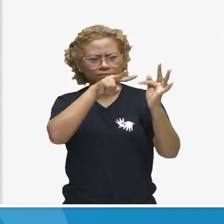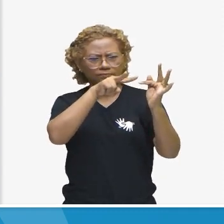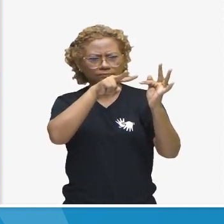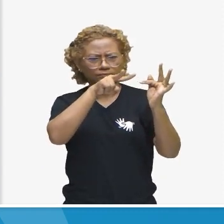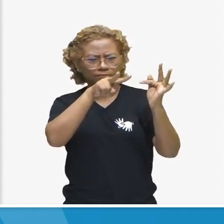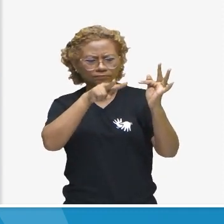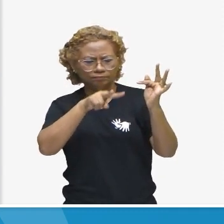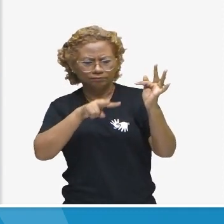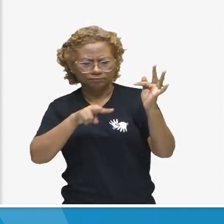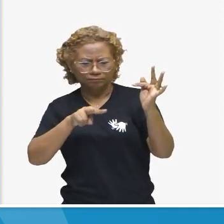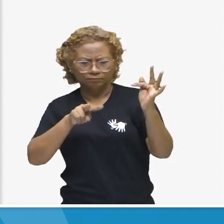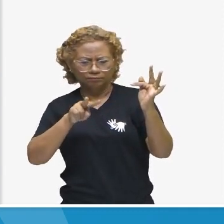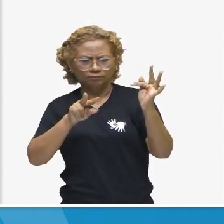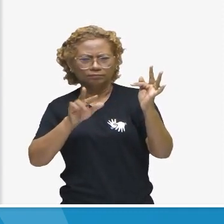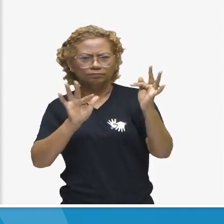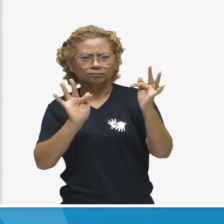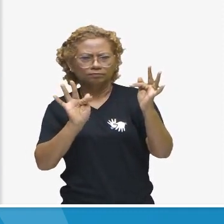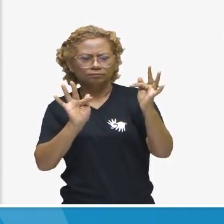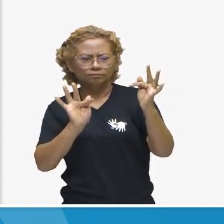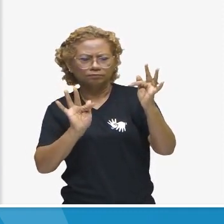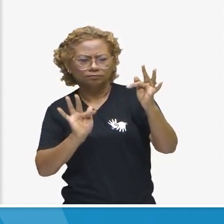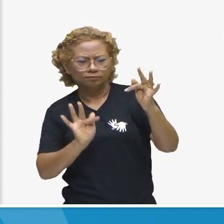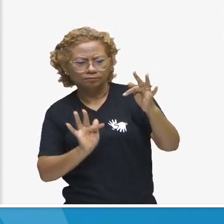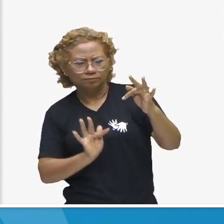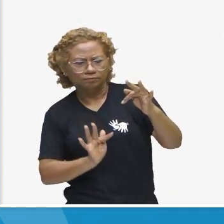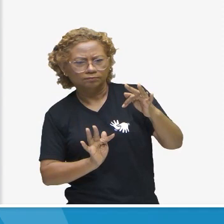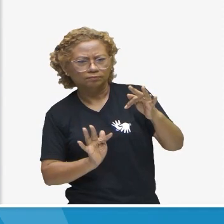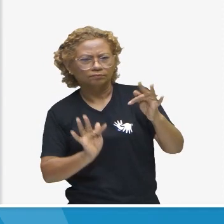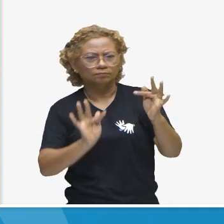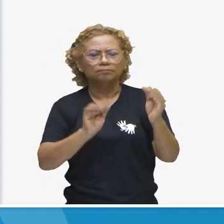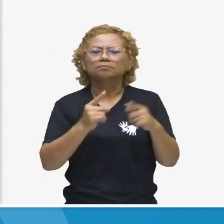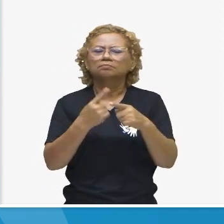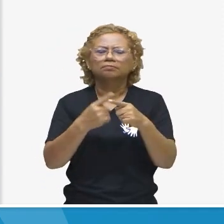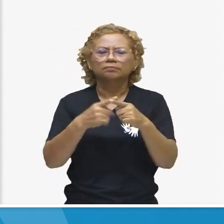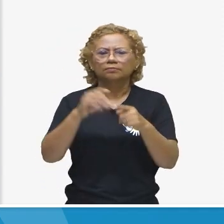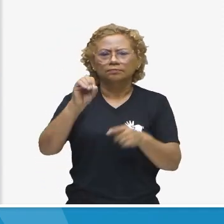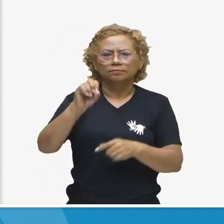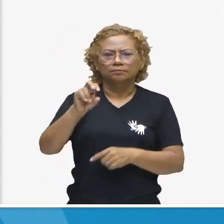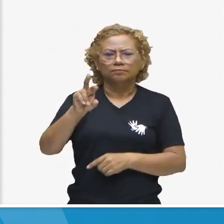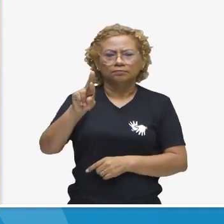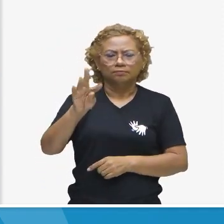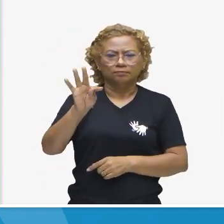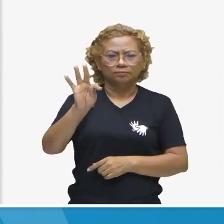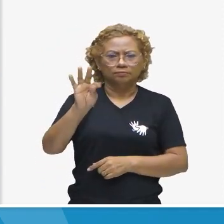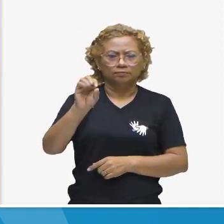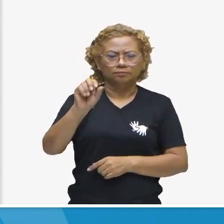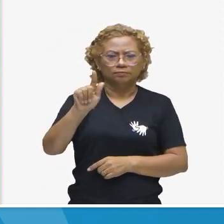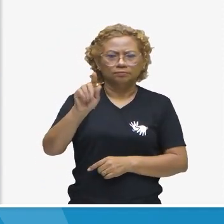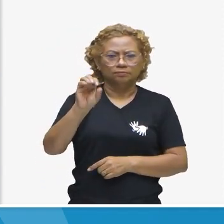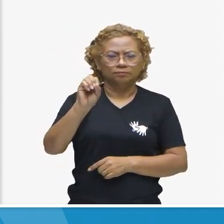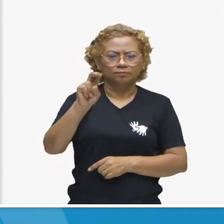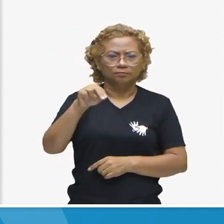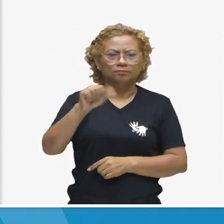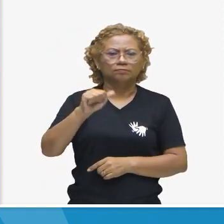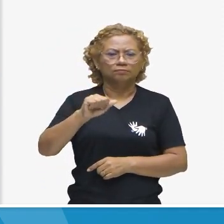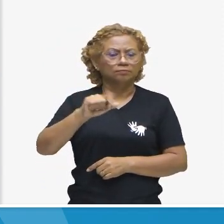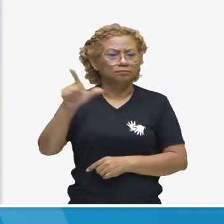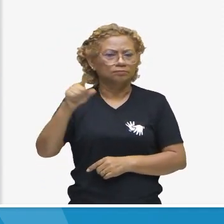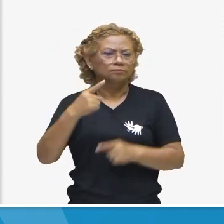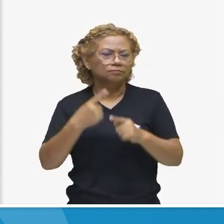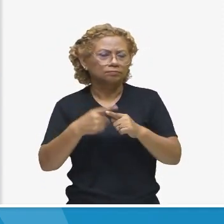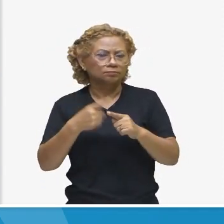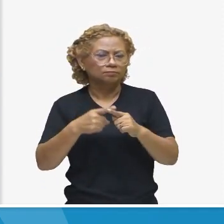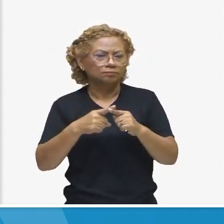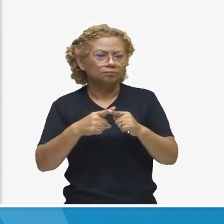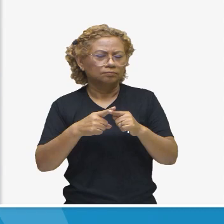uma projeção ortogonal. Então, de novo, por que ortogonal, professor? Porque essa projeção ela está sendo feita